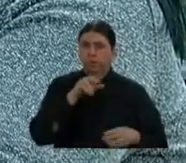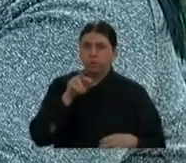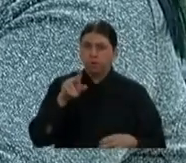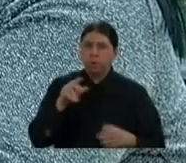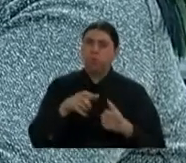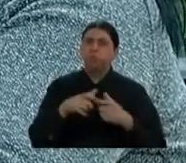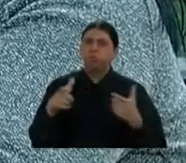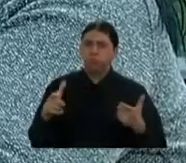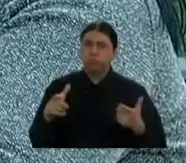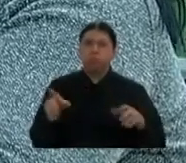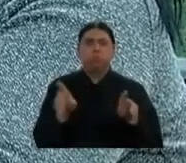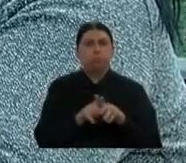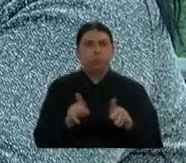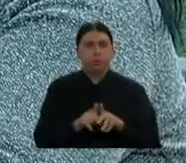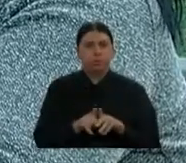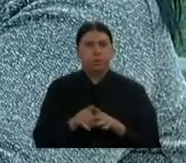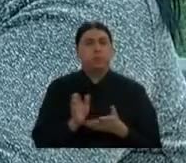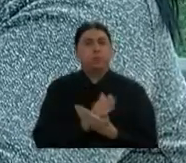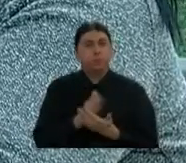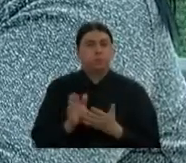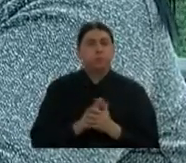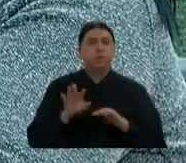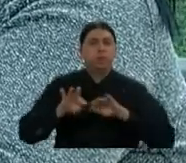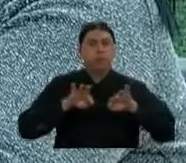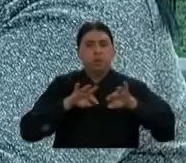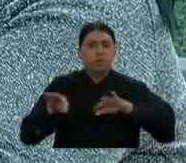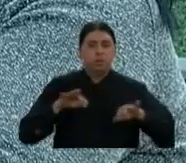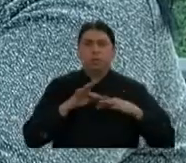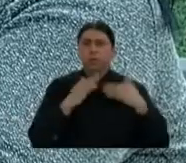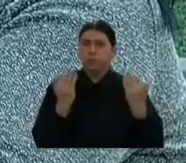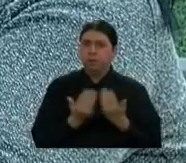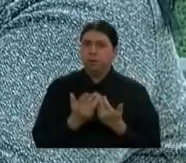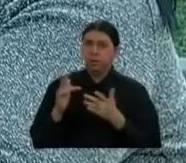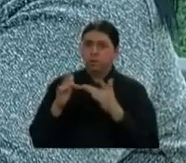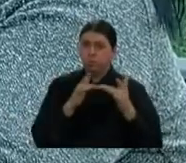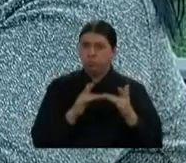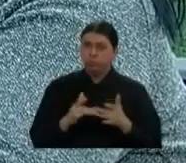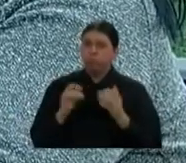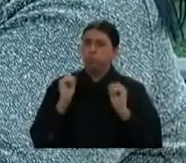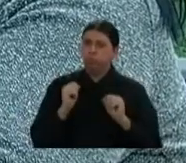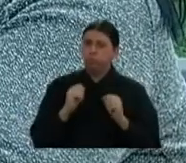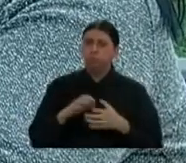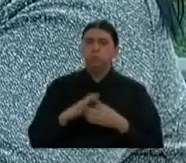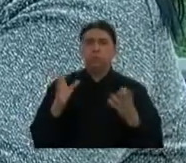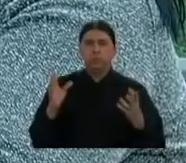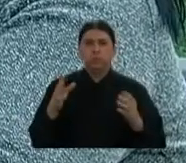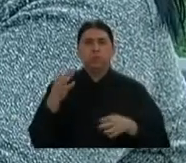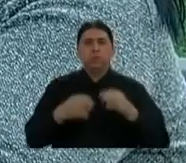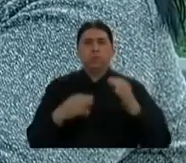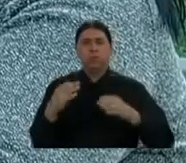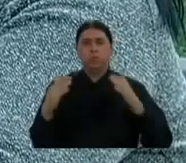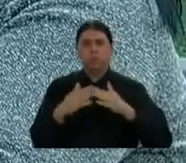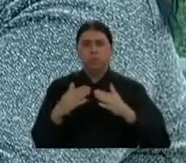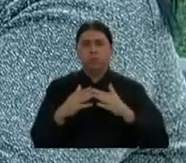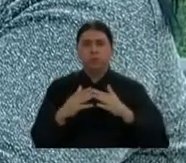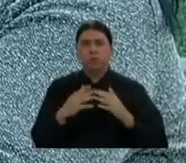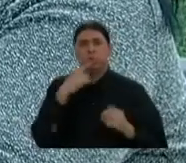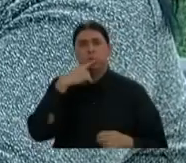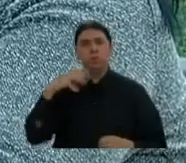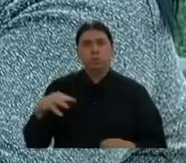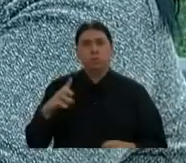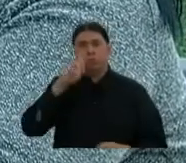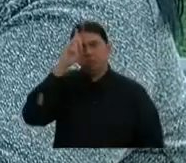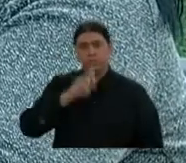grupos de irmãos que daí muitas vezes se separam entre famílias que possam manter contato autorização judiciária crianças com